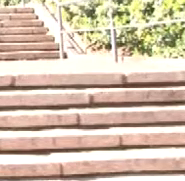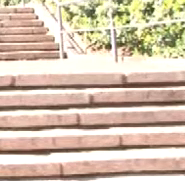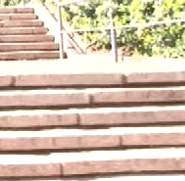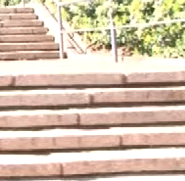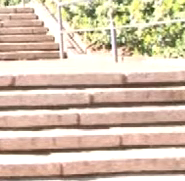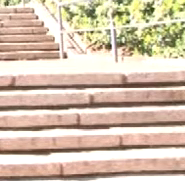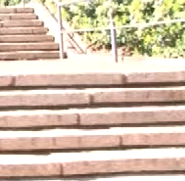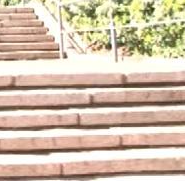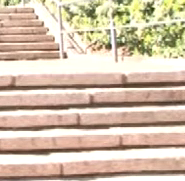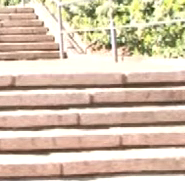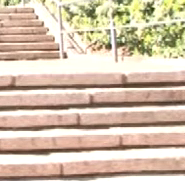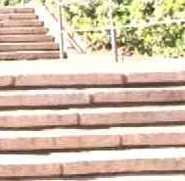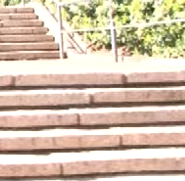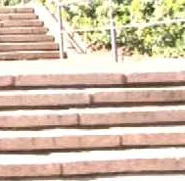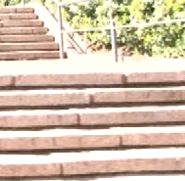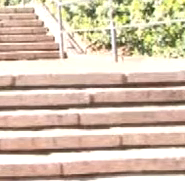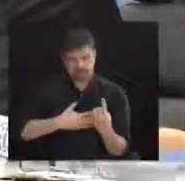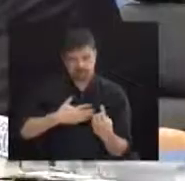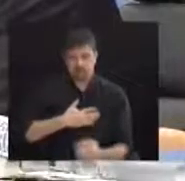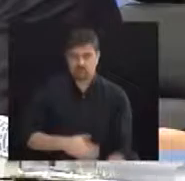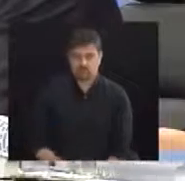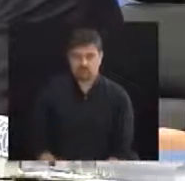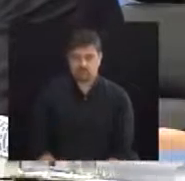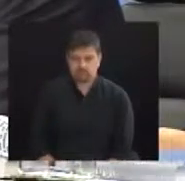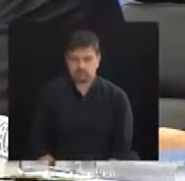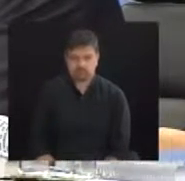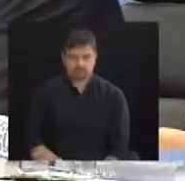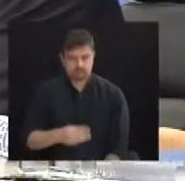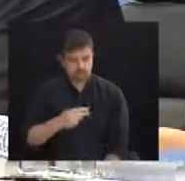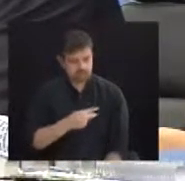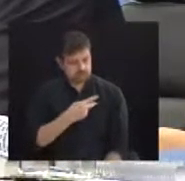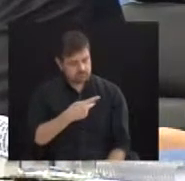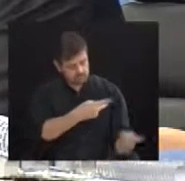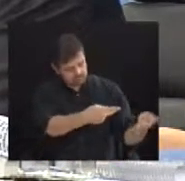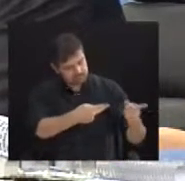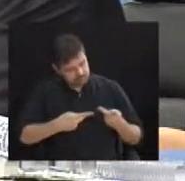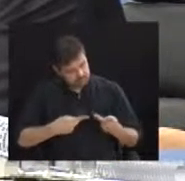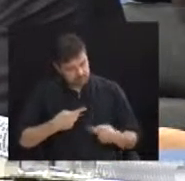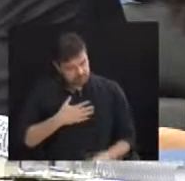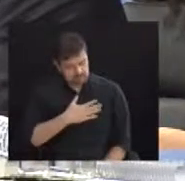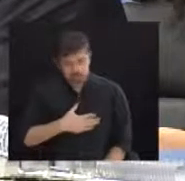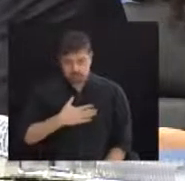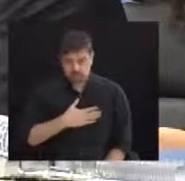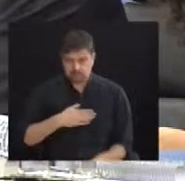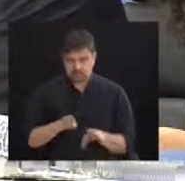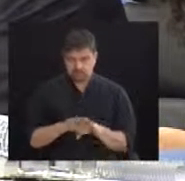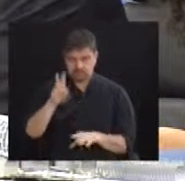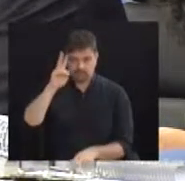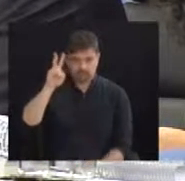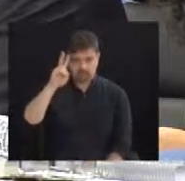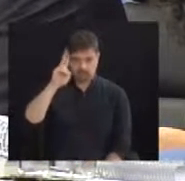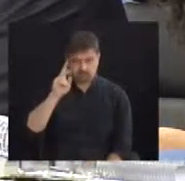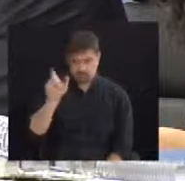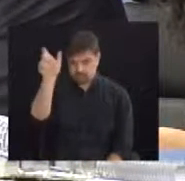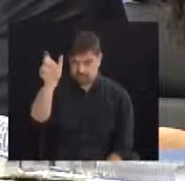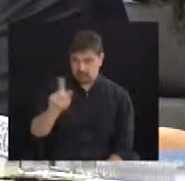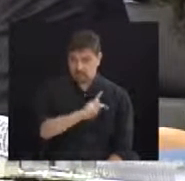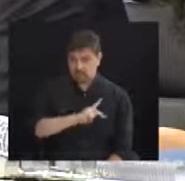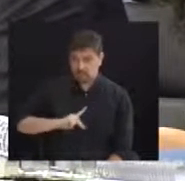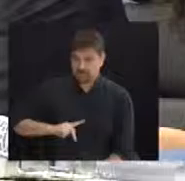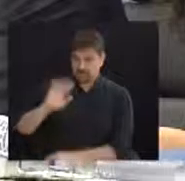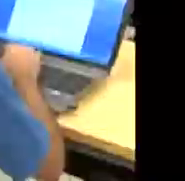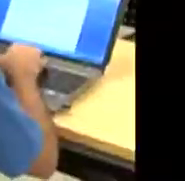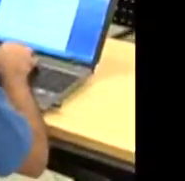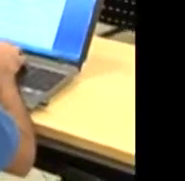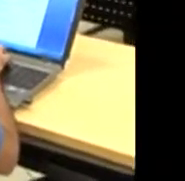caso o valor do salário do prefeito municipal diante dessa decisão o vereador rafa zimbaldi do pp determinou o corte no